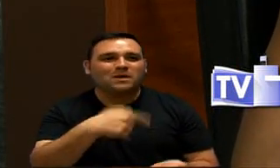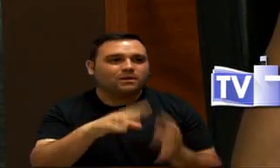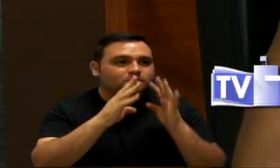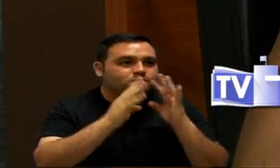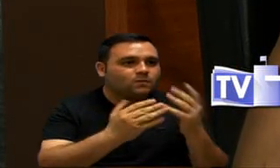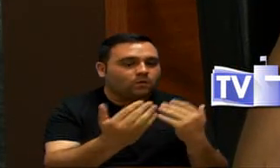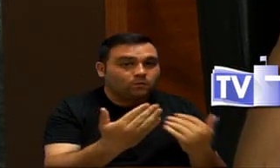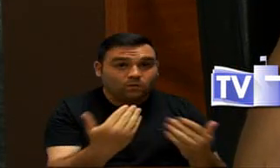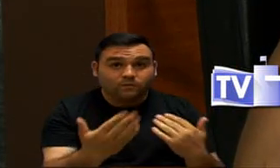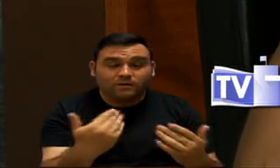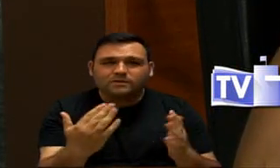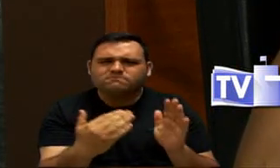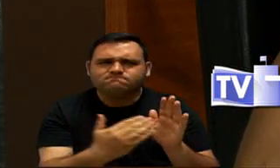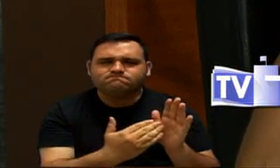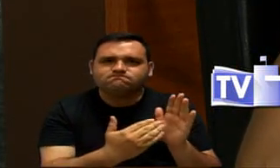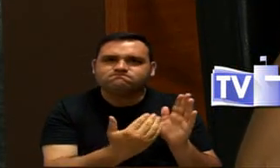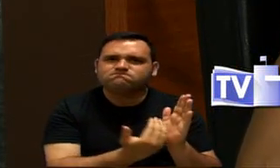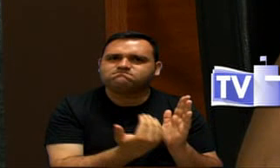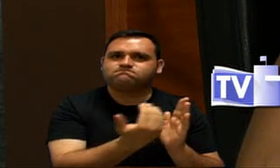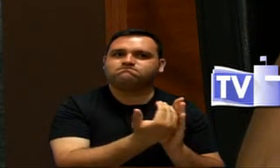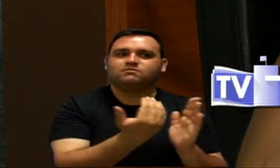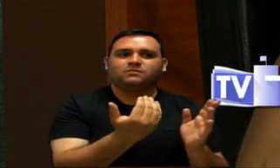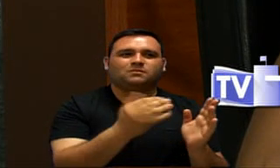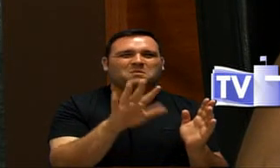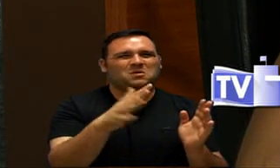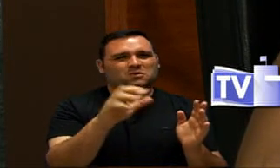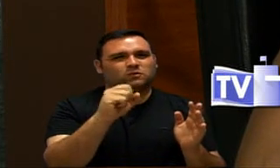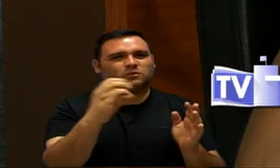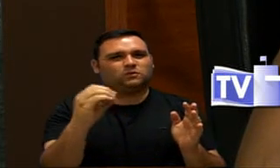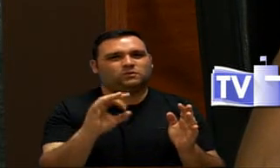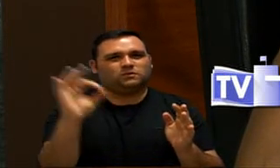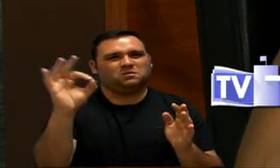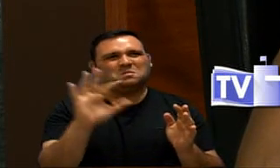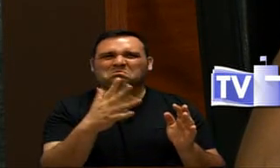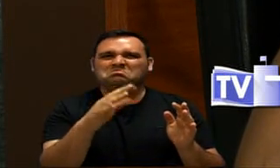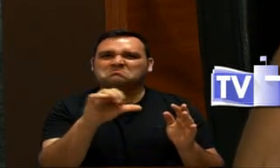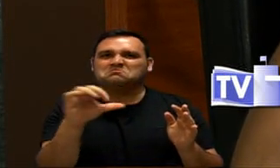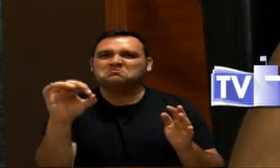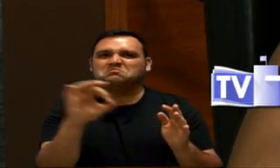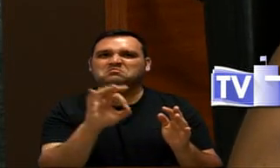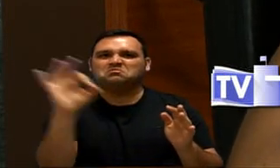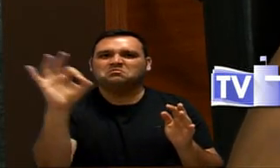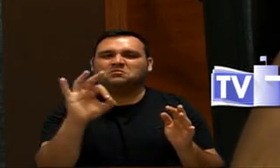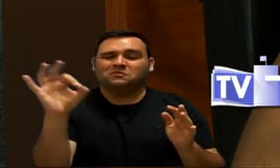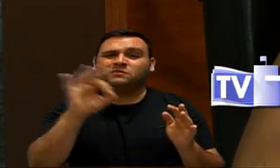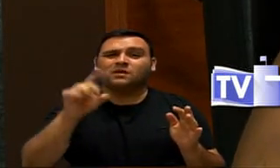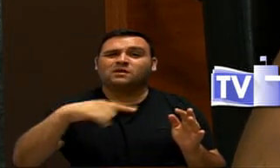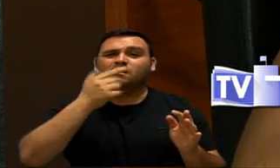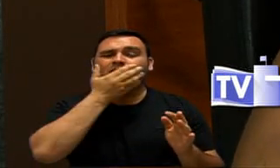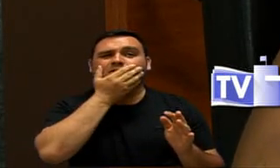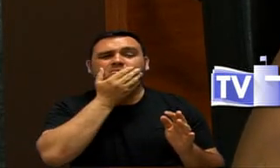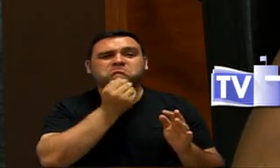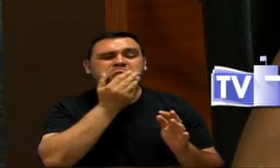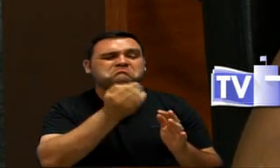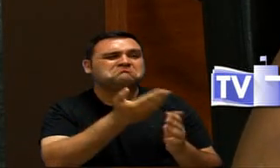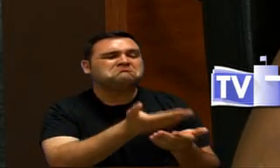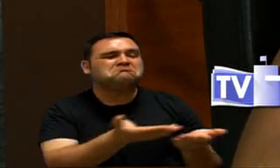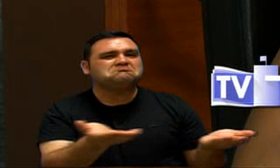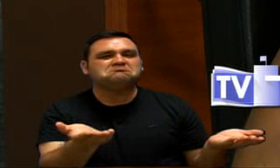atendo, a maioria, eu acho que eu posso dizer até 80%, até 90%, são homens que